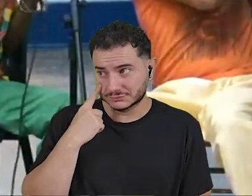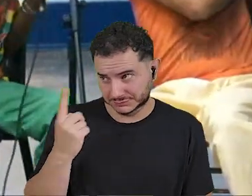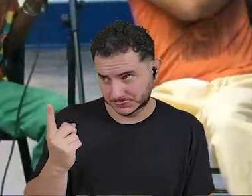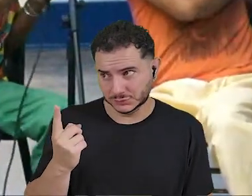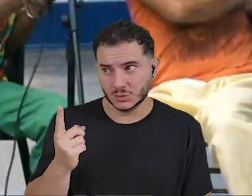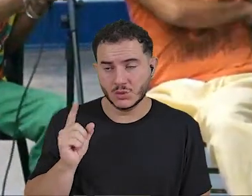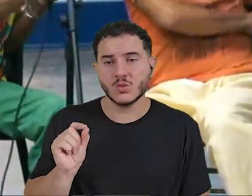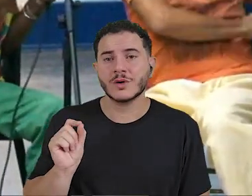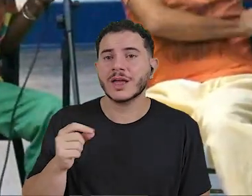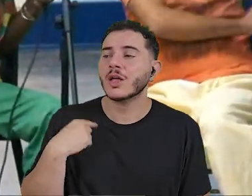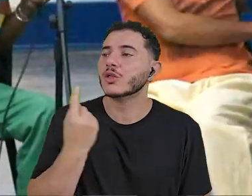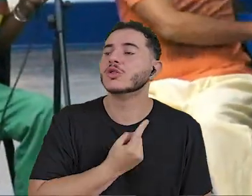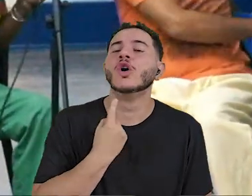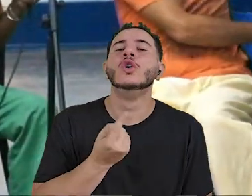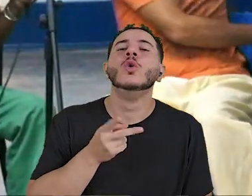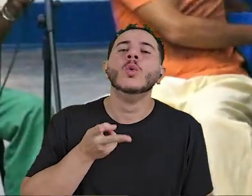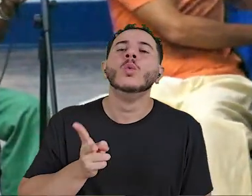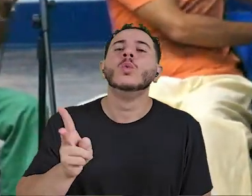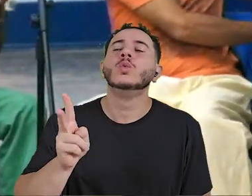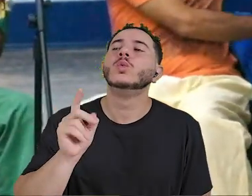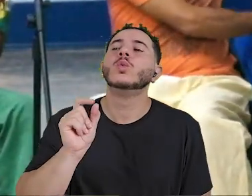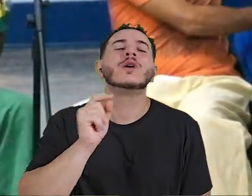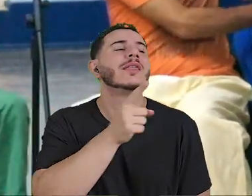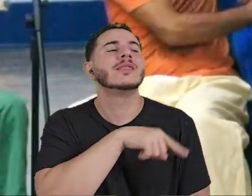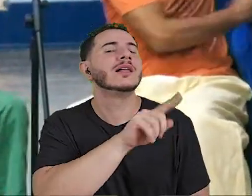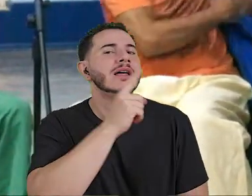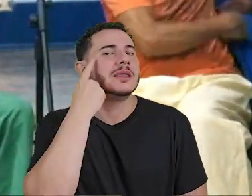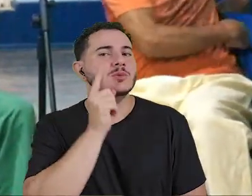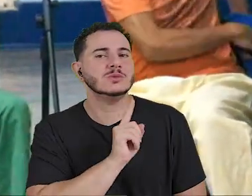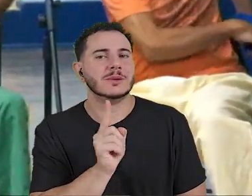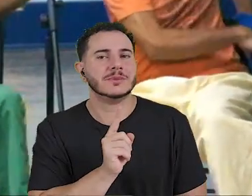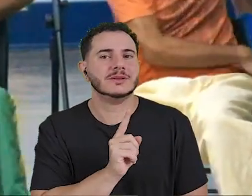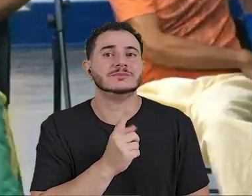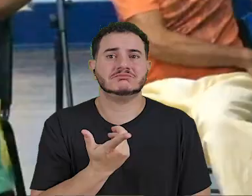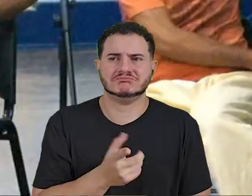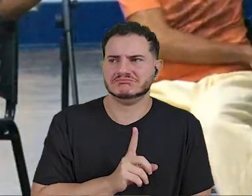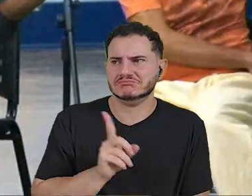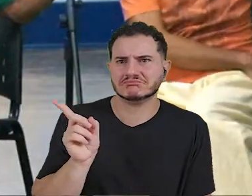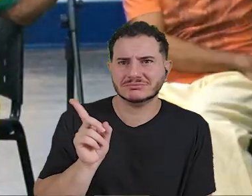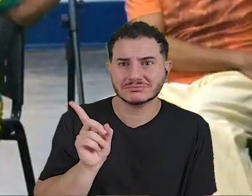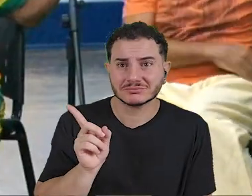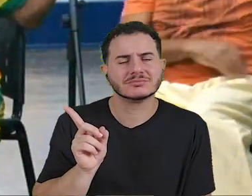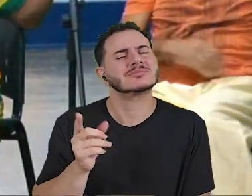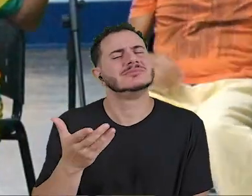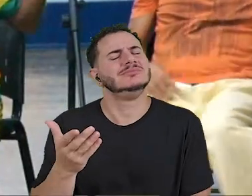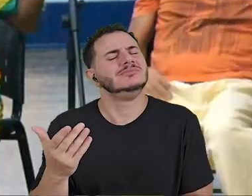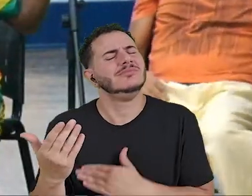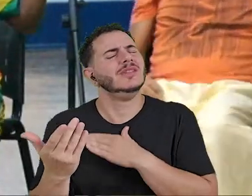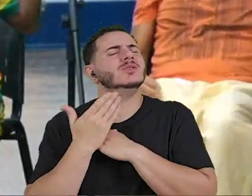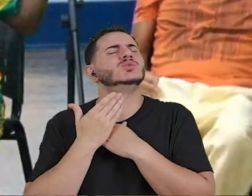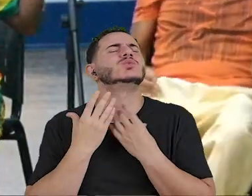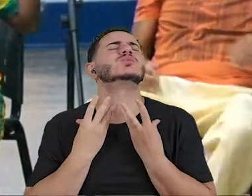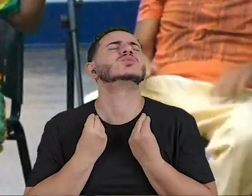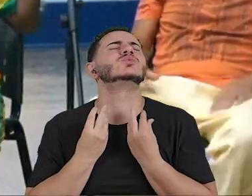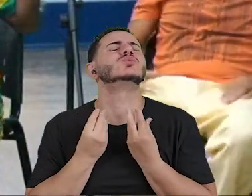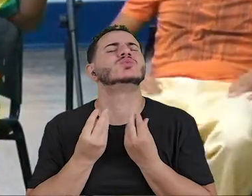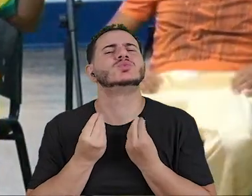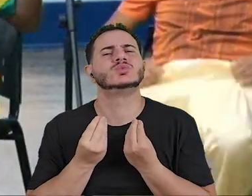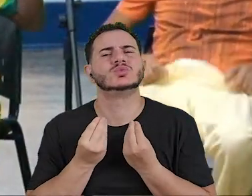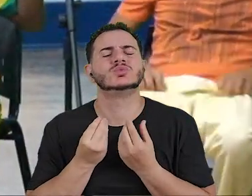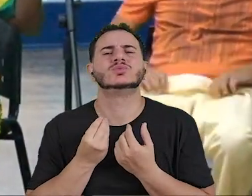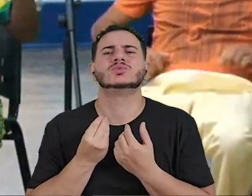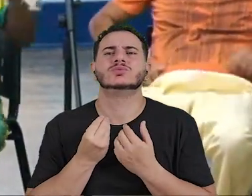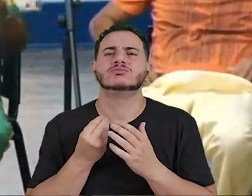e continuidade. Continuando aquilo que o pessoal não sabia. Então, esse cara aqui me ajudou muito, viu?